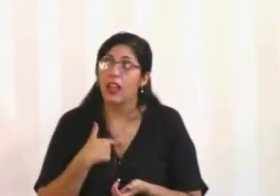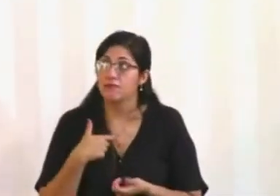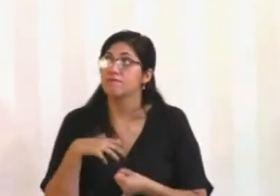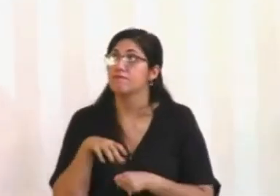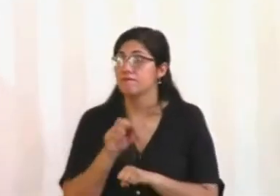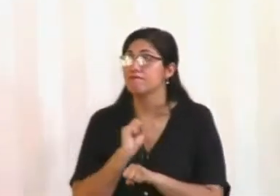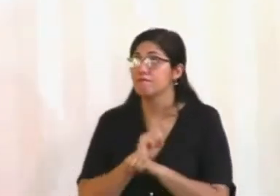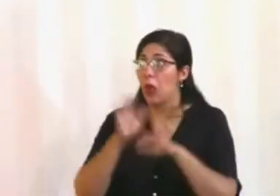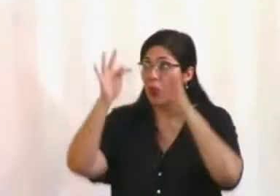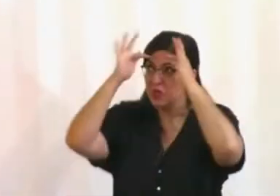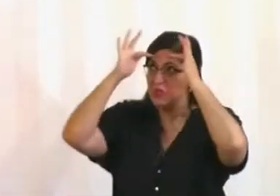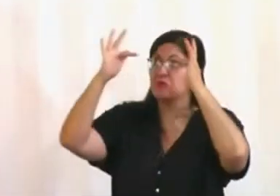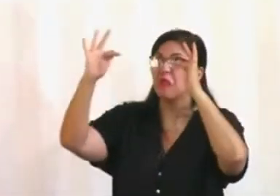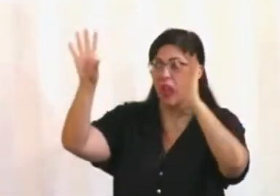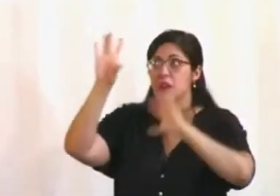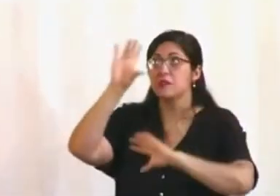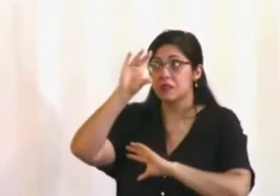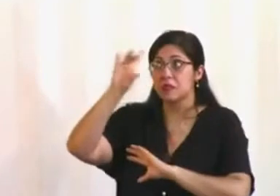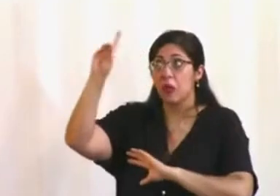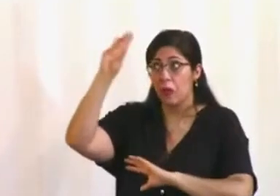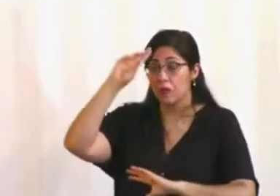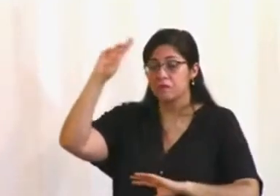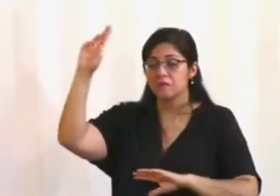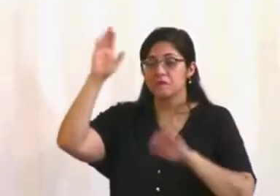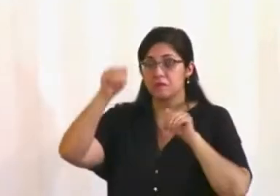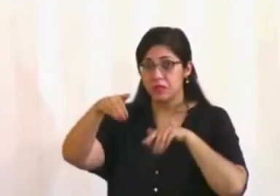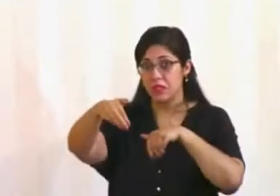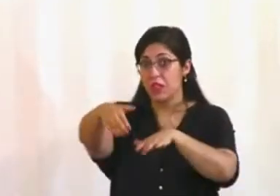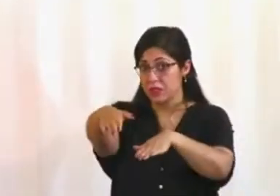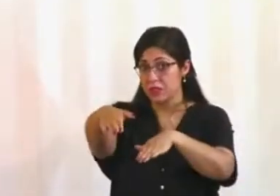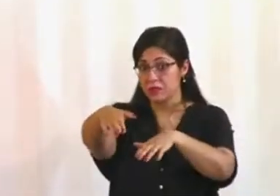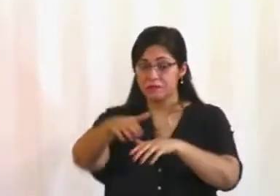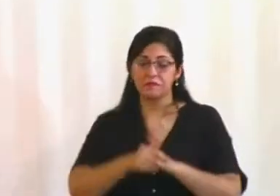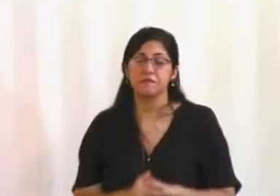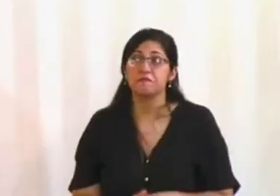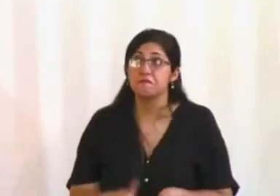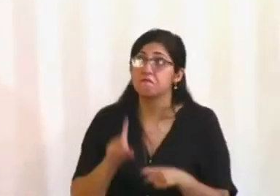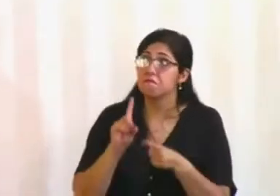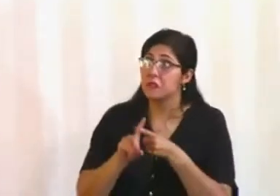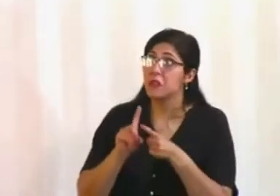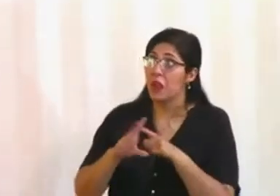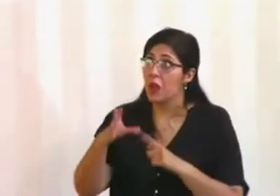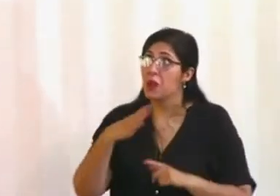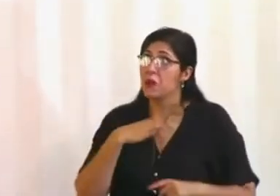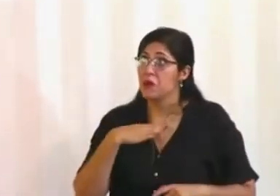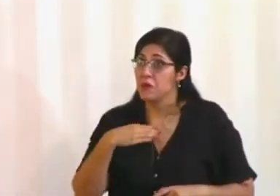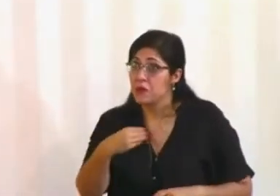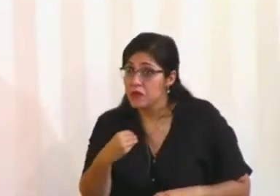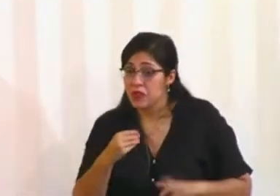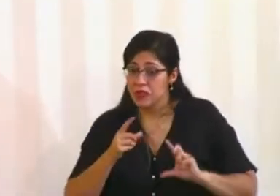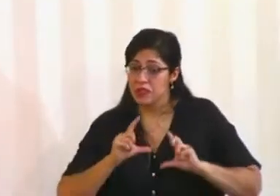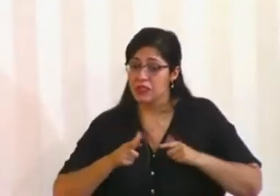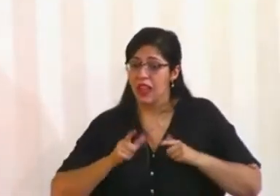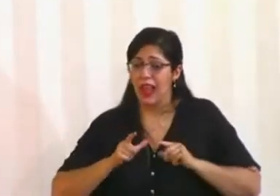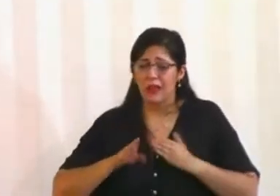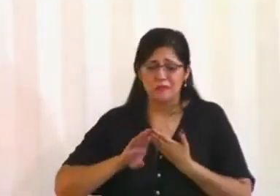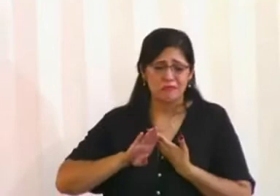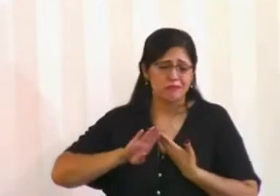Senhor, Deus dos exércitos, porque os filhos de Israel deixaram a tua